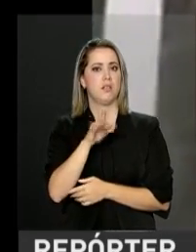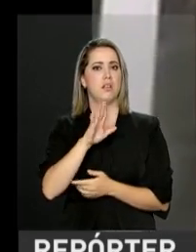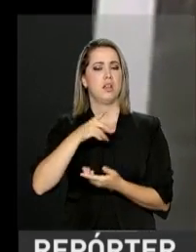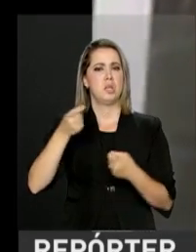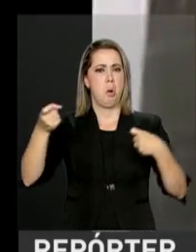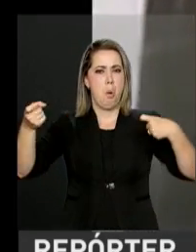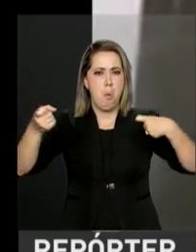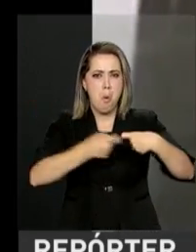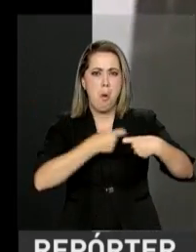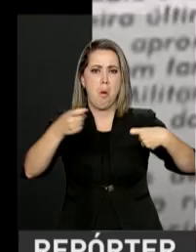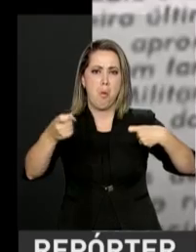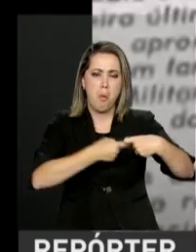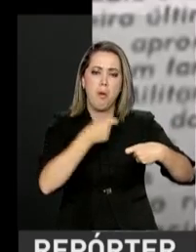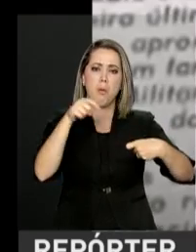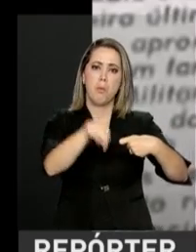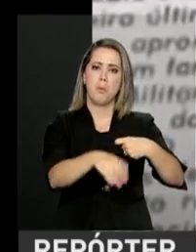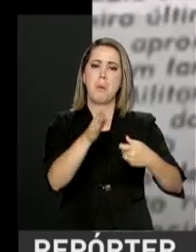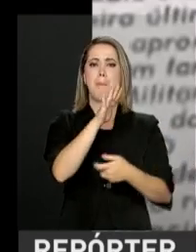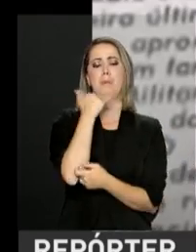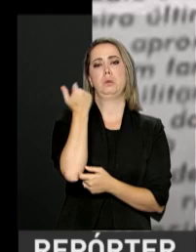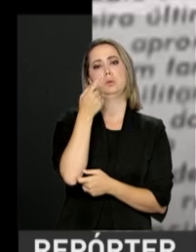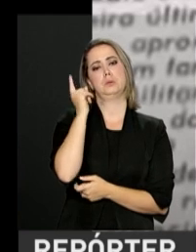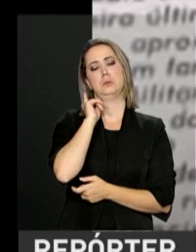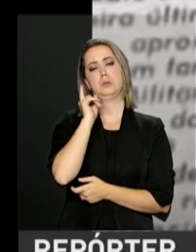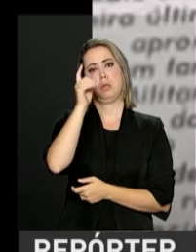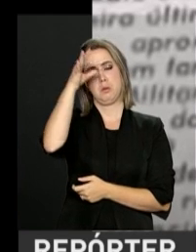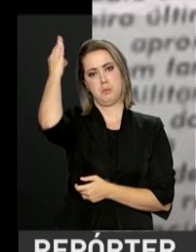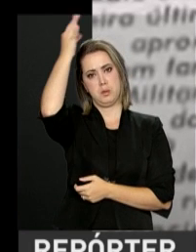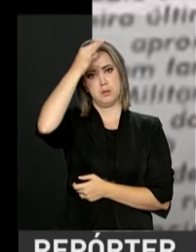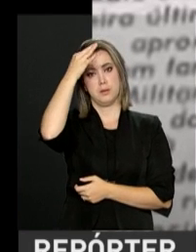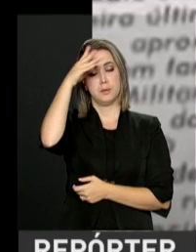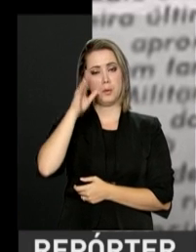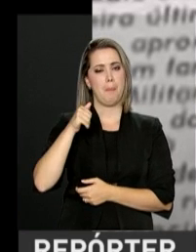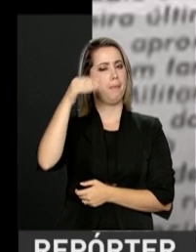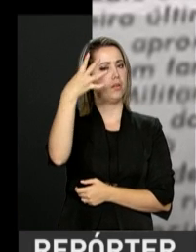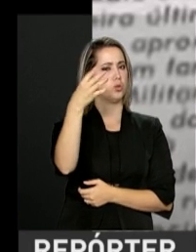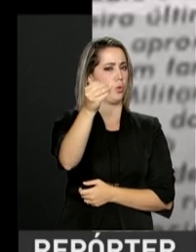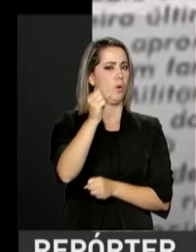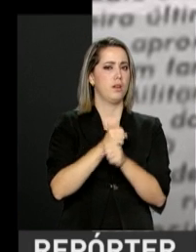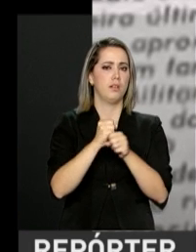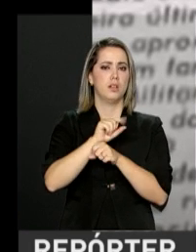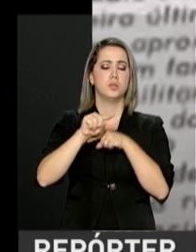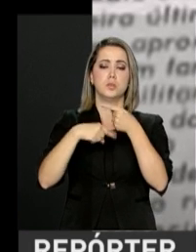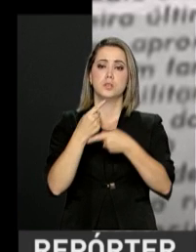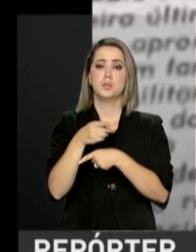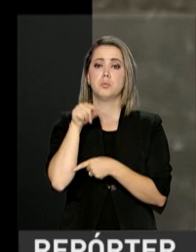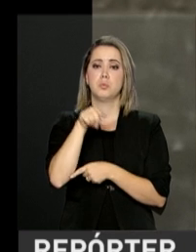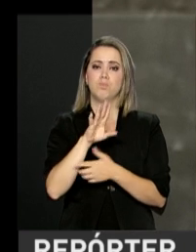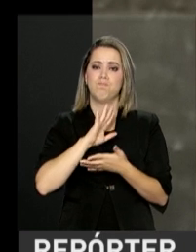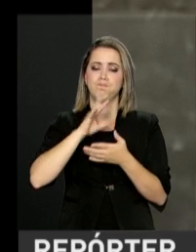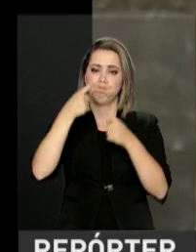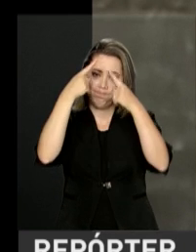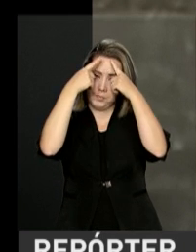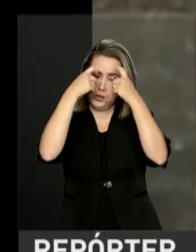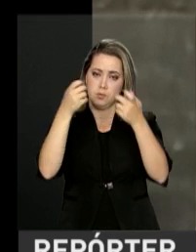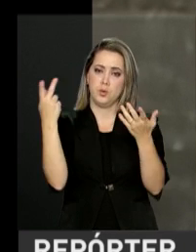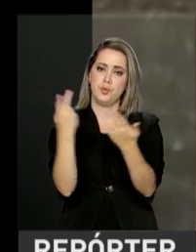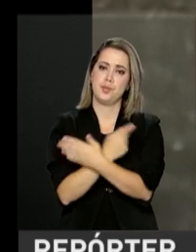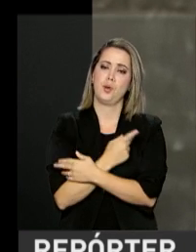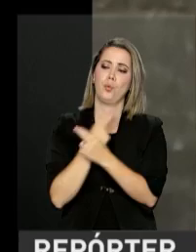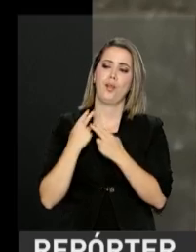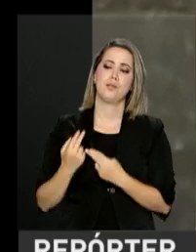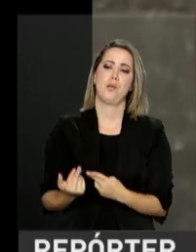estuprada e morta em Vitória no Espírito Santo passados mais de 40 anos crimes dessa natureza ainda ocorrem